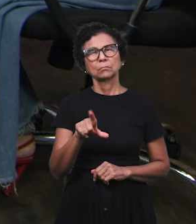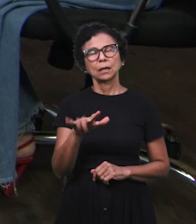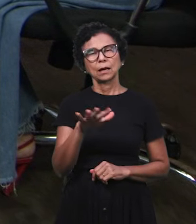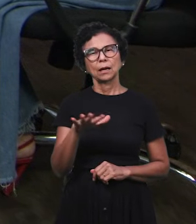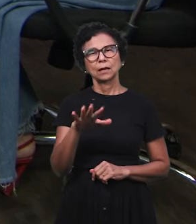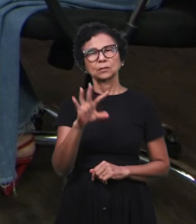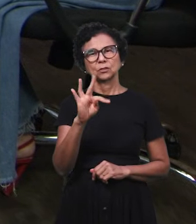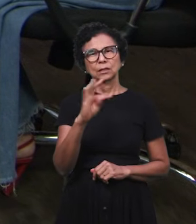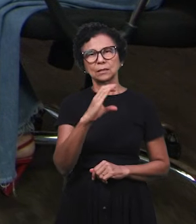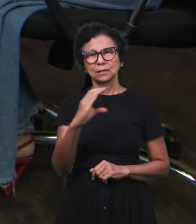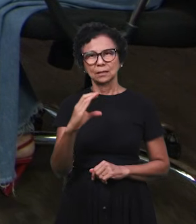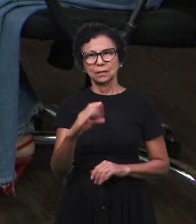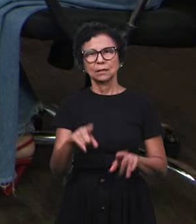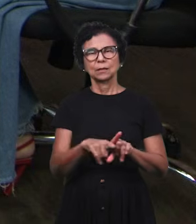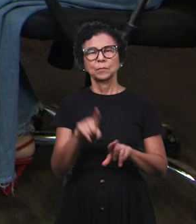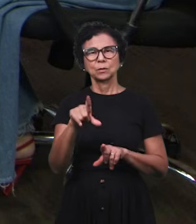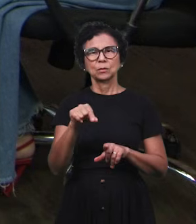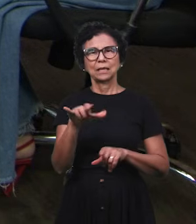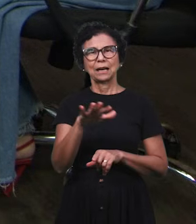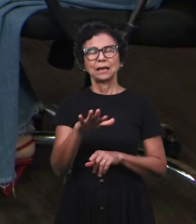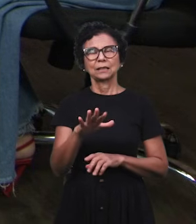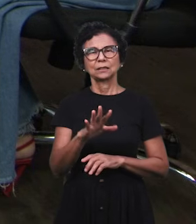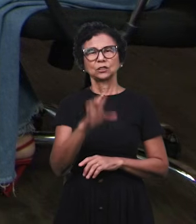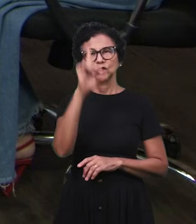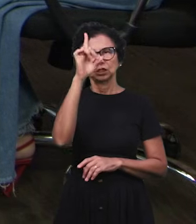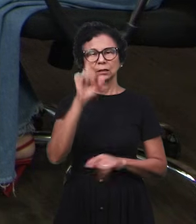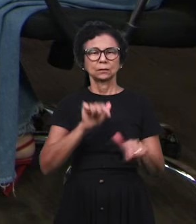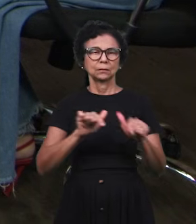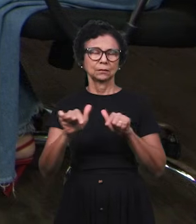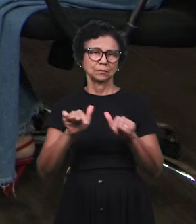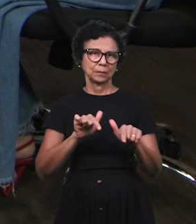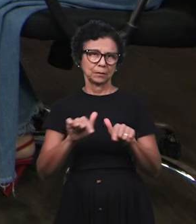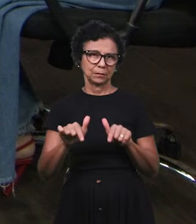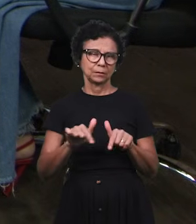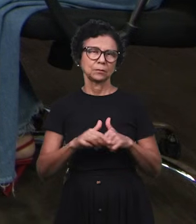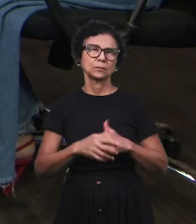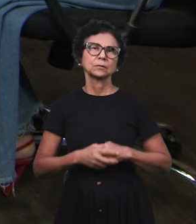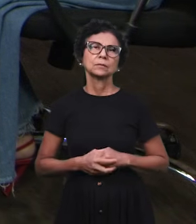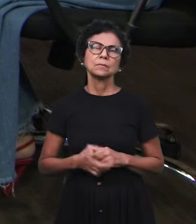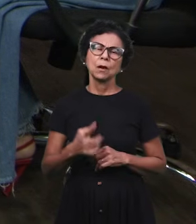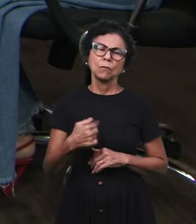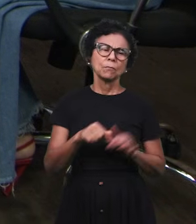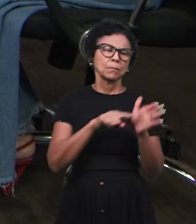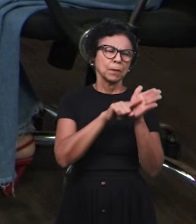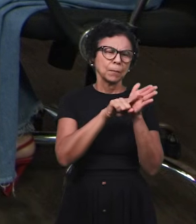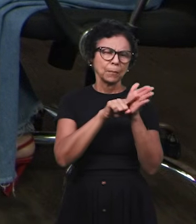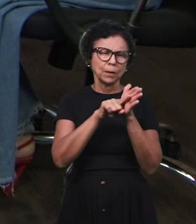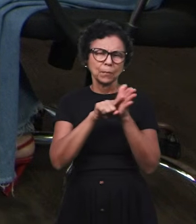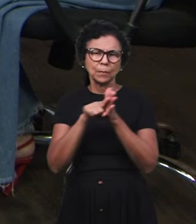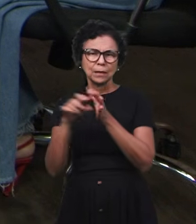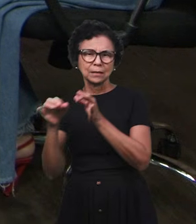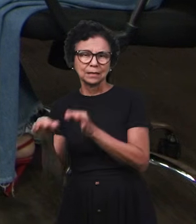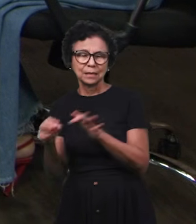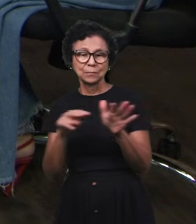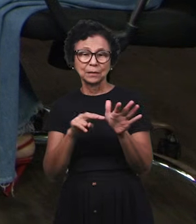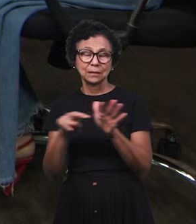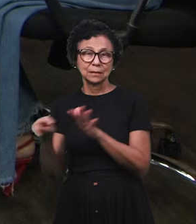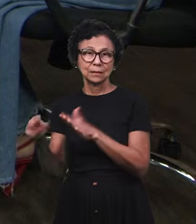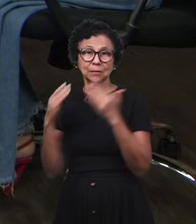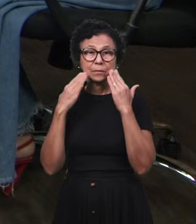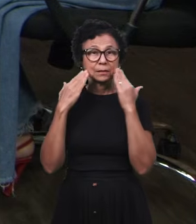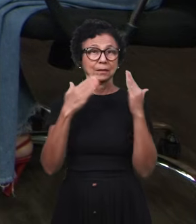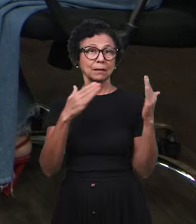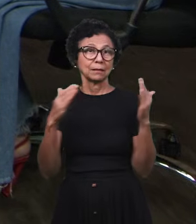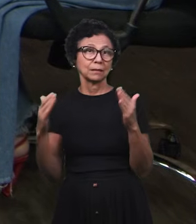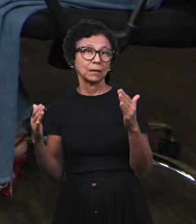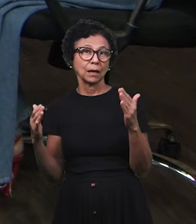Trabalho. E fiz meu TCC, né, pesquisei, fiz tudo certo. Só que na semana de apresentar, estava